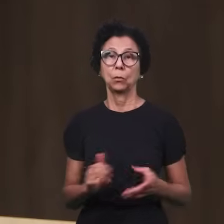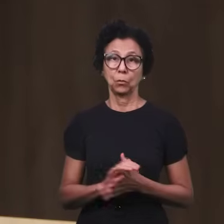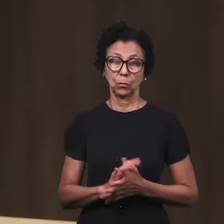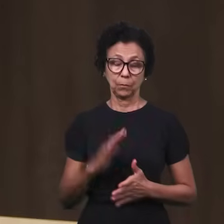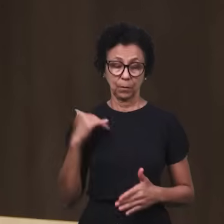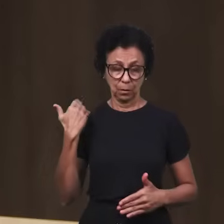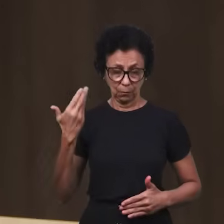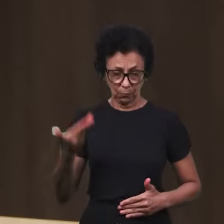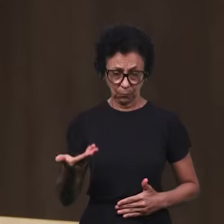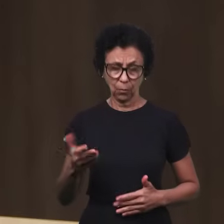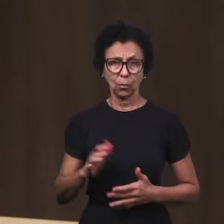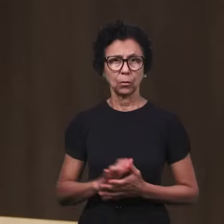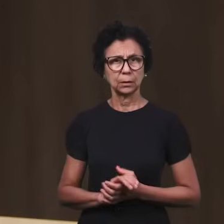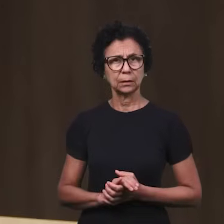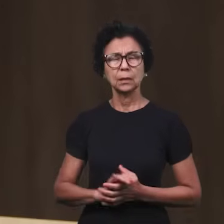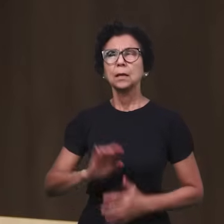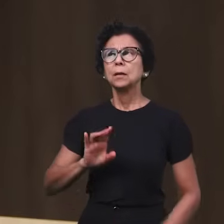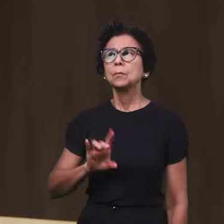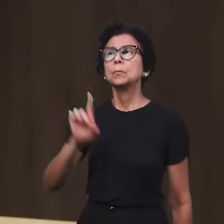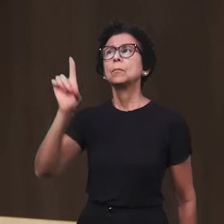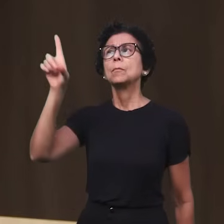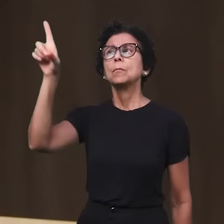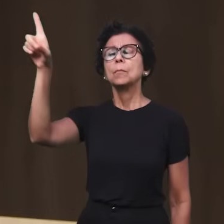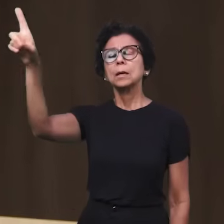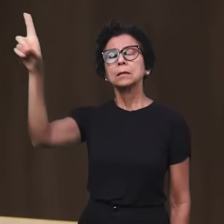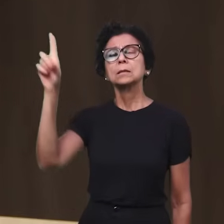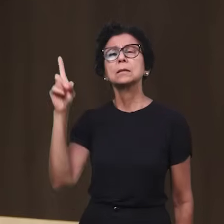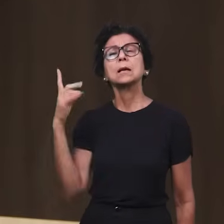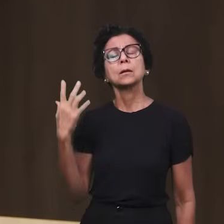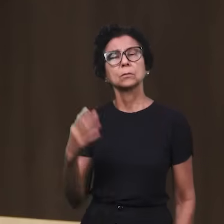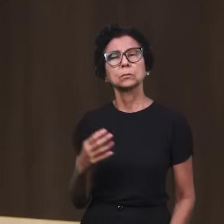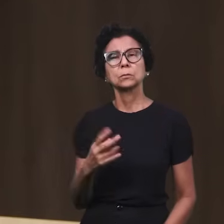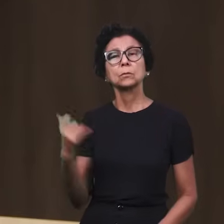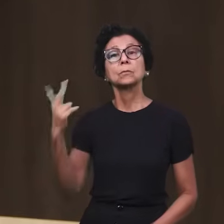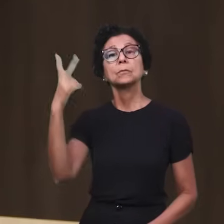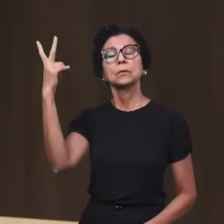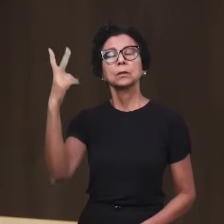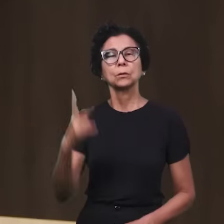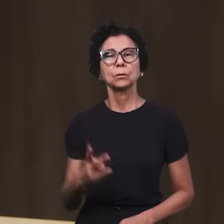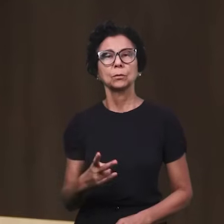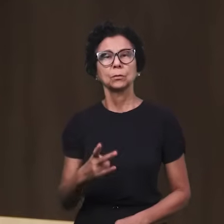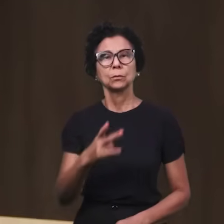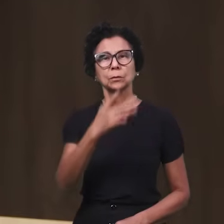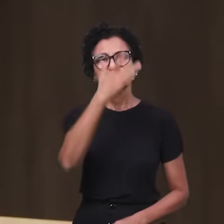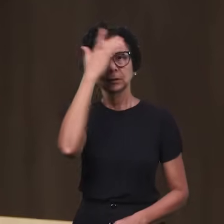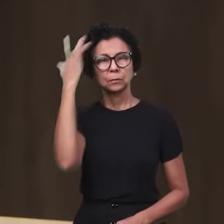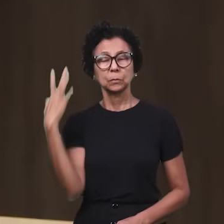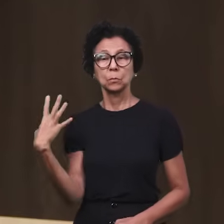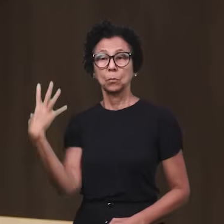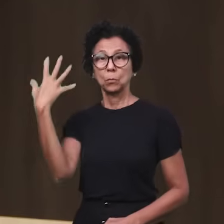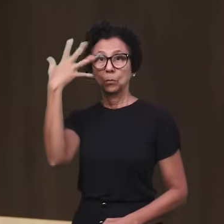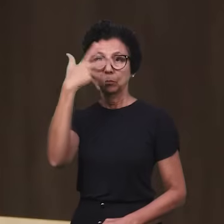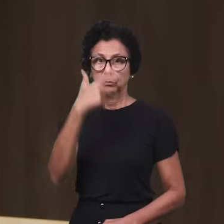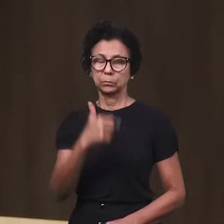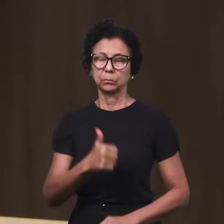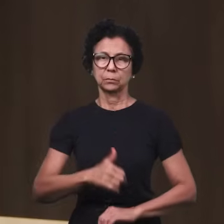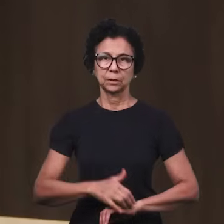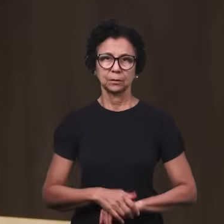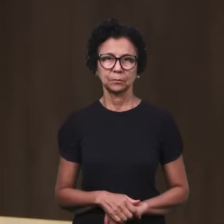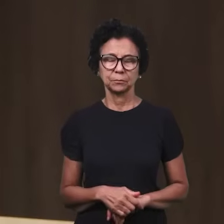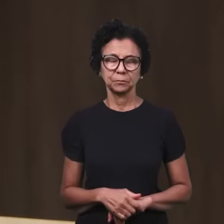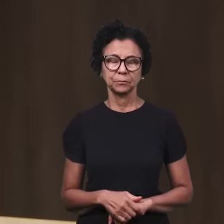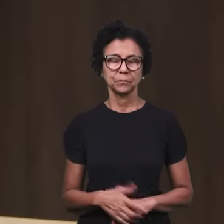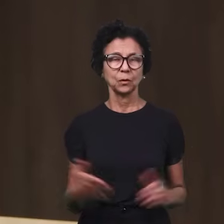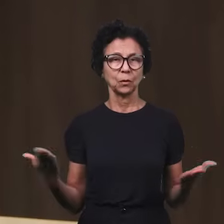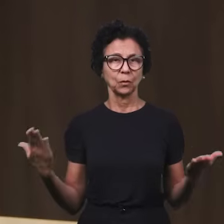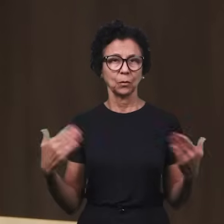Deus, onde se manifesta o verdadeiro valor da beleza? É sobre este tema que iremos abordar no programa